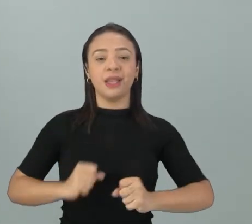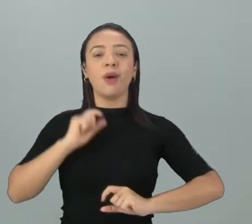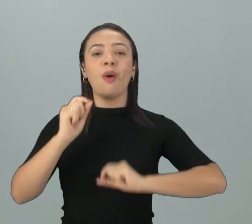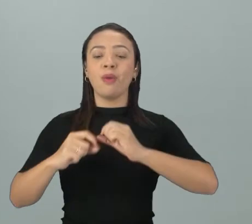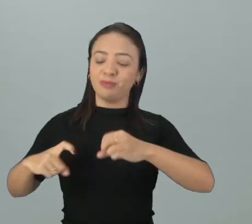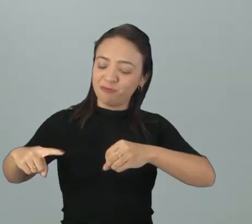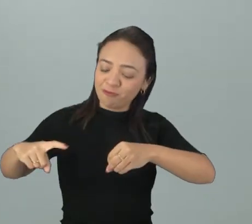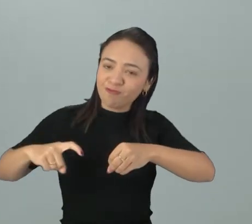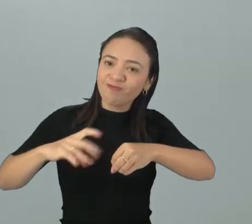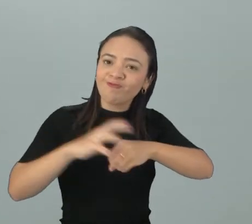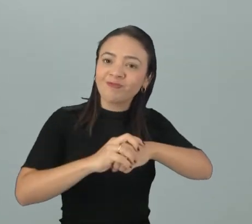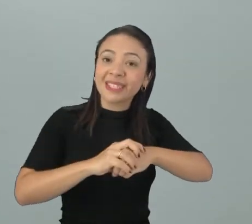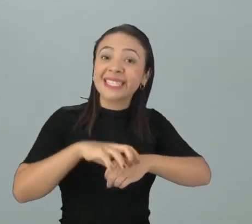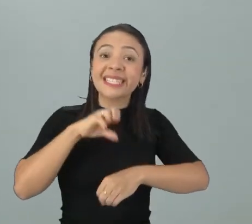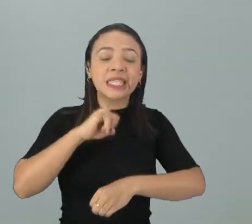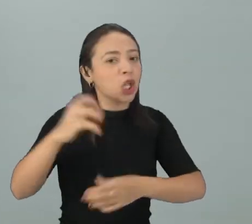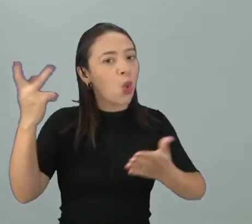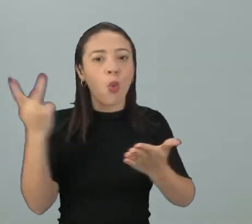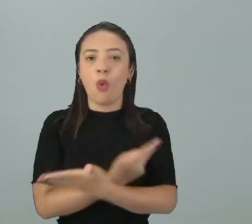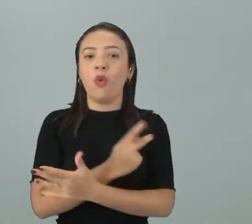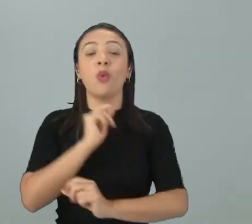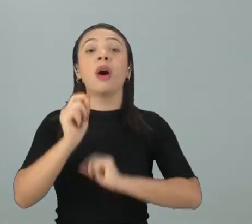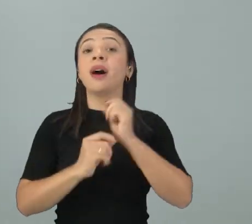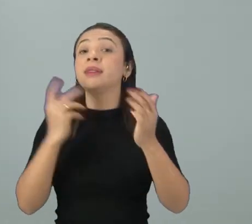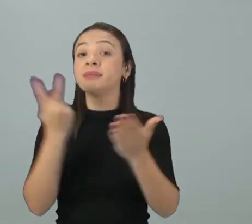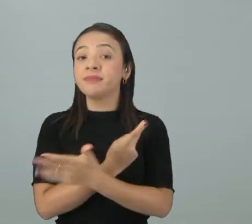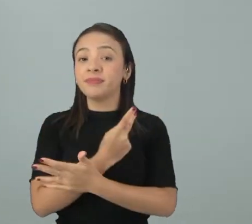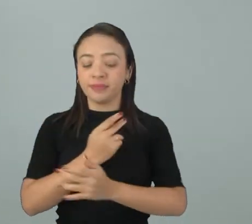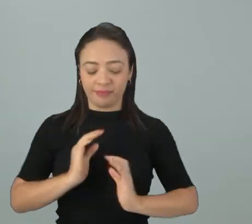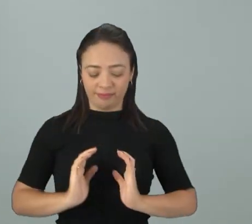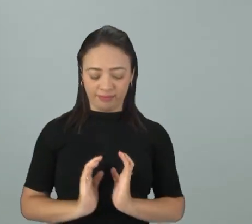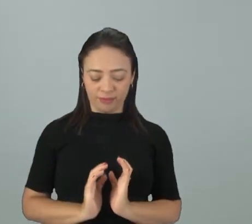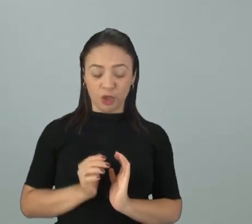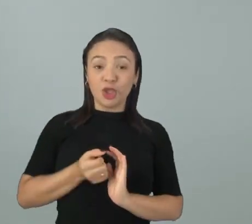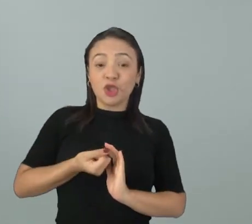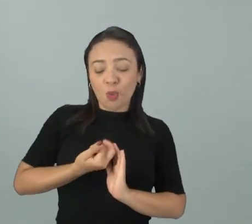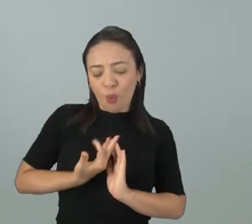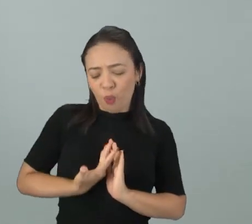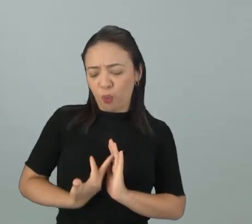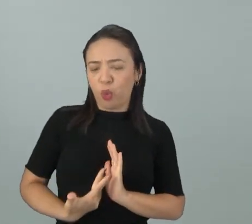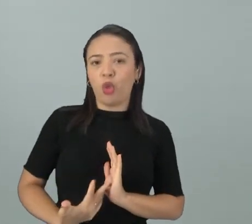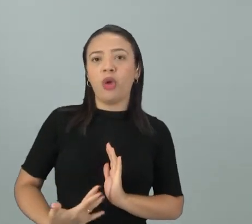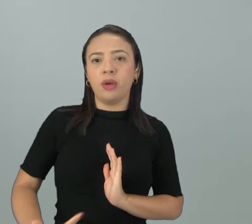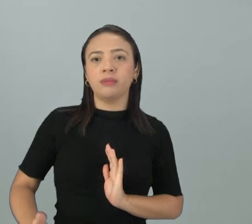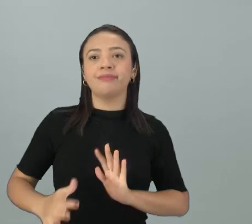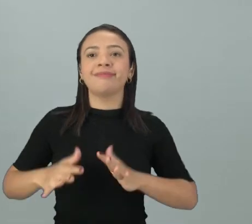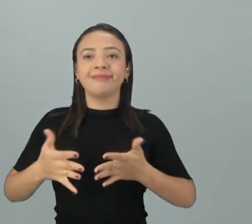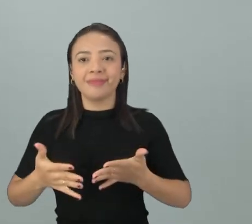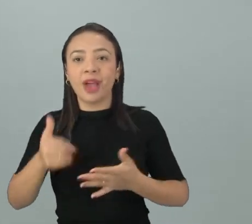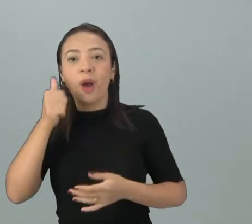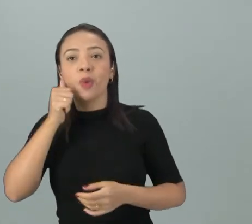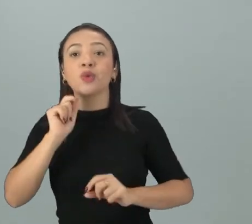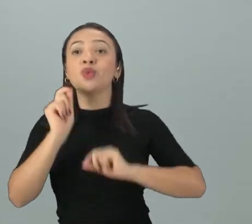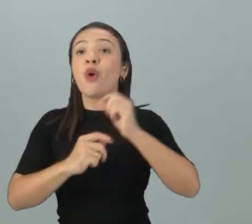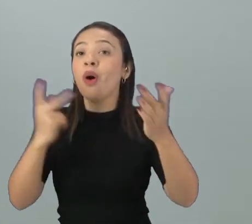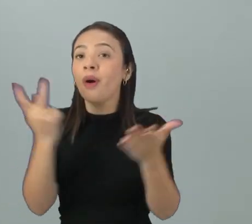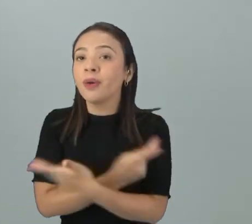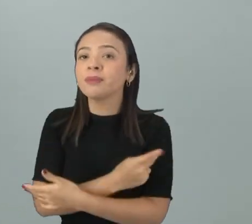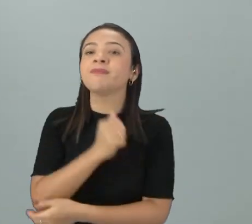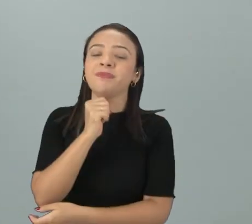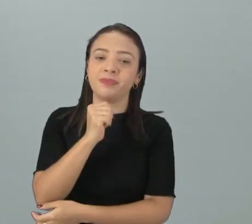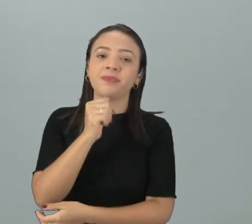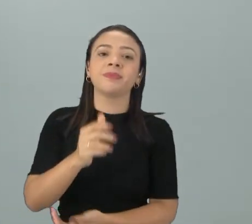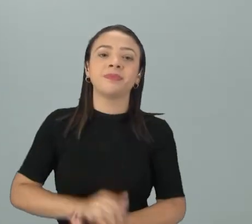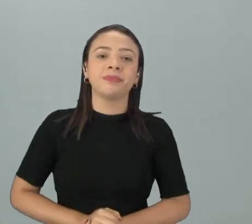ela não recebe o embrião, o útero pega essa parede e joga fora, tá? E aí a mulher tem a menstruação, tá